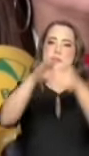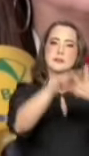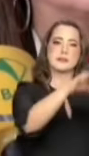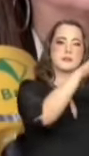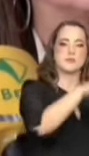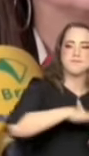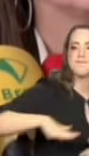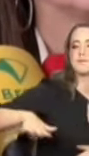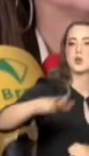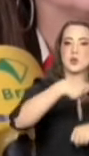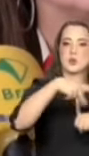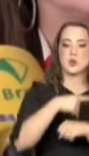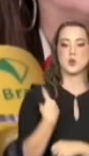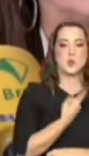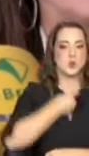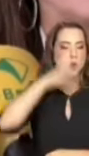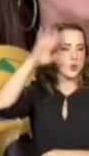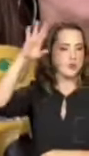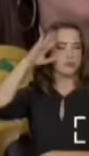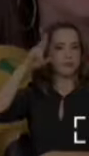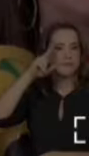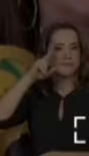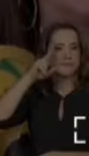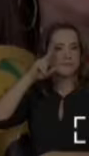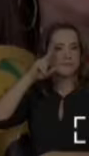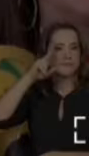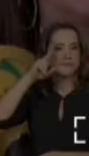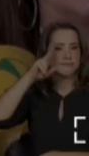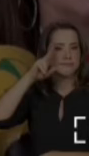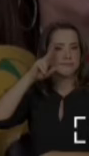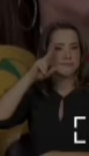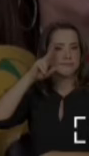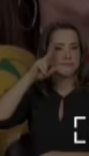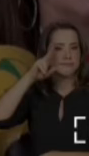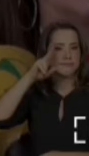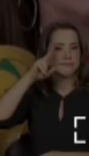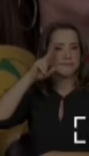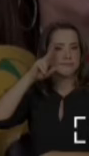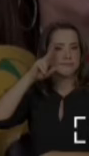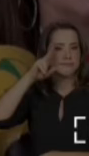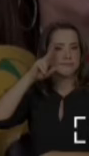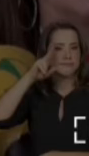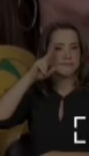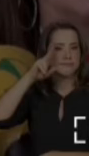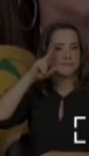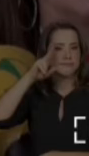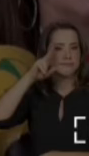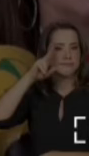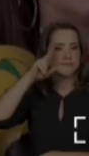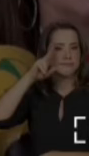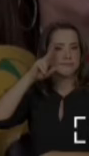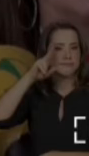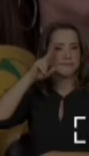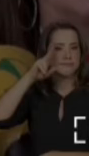Nossos sonhos seguem mais vivos do que nunca. Nossos sonhos seguem mais vivos do que nunca. Em quais